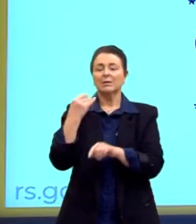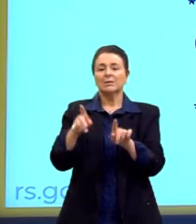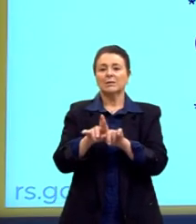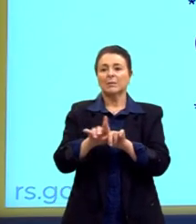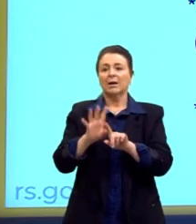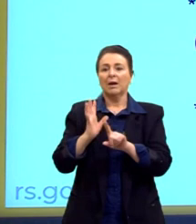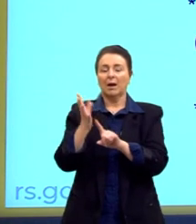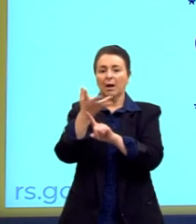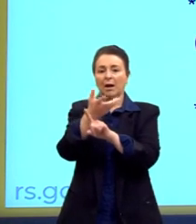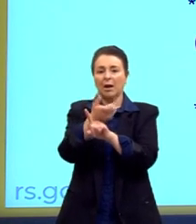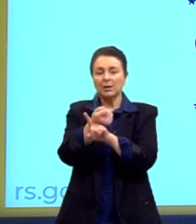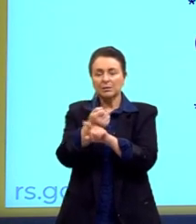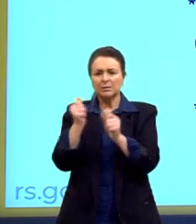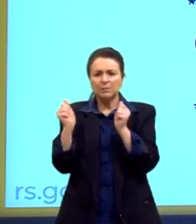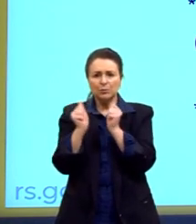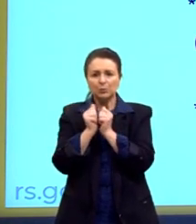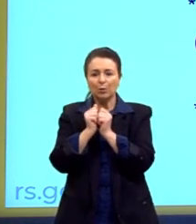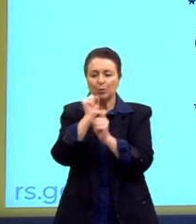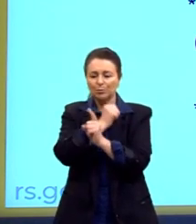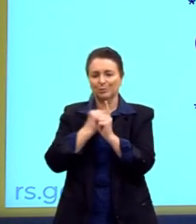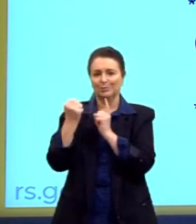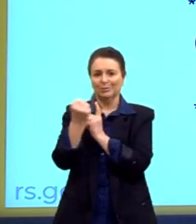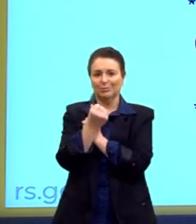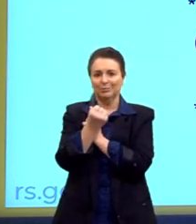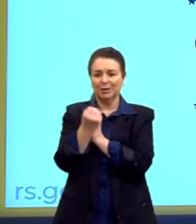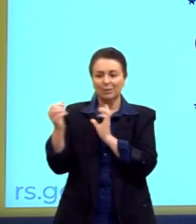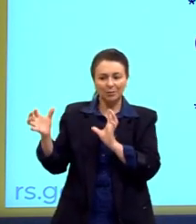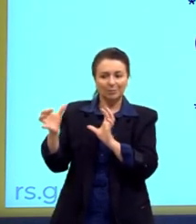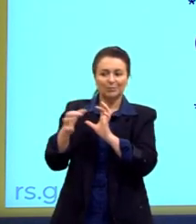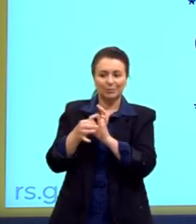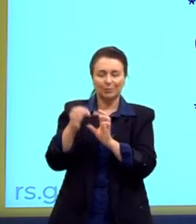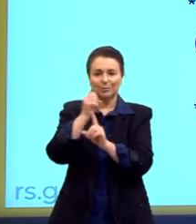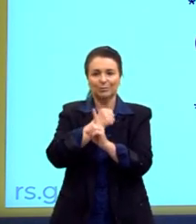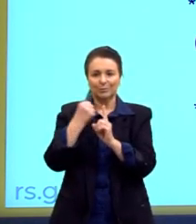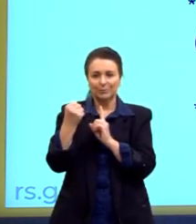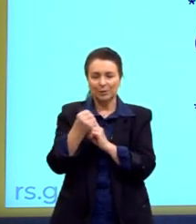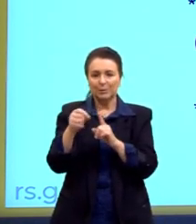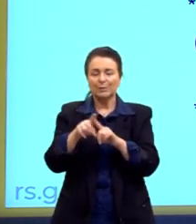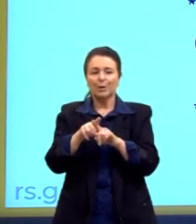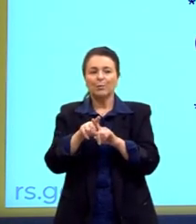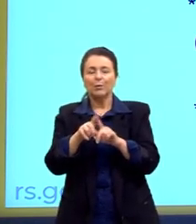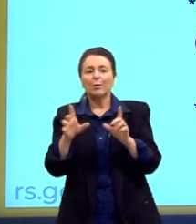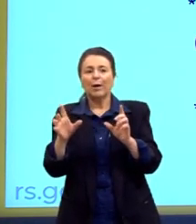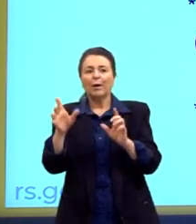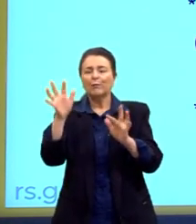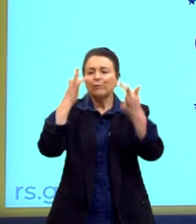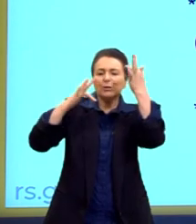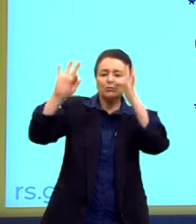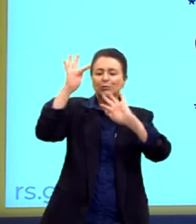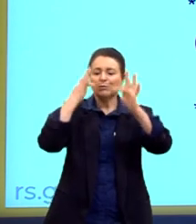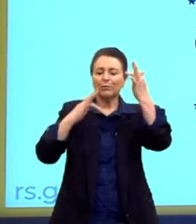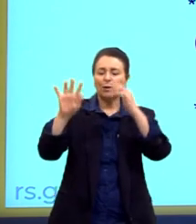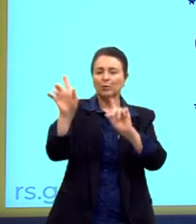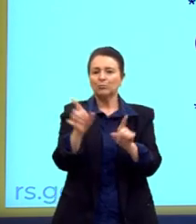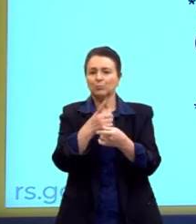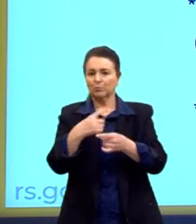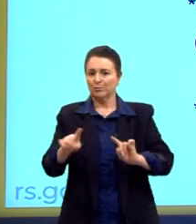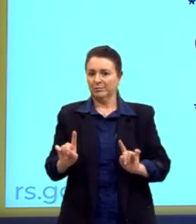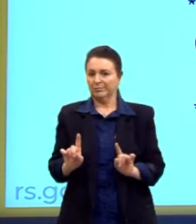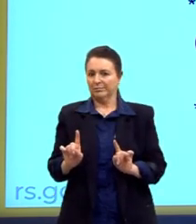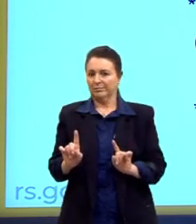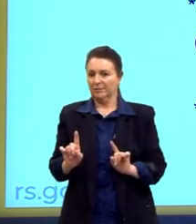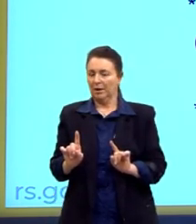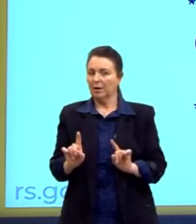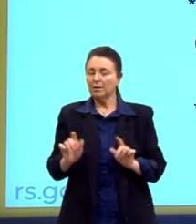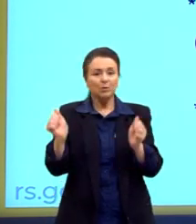só a arte ela tá sempre vinculada social vocês podem observar um festival de música ele não vai ser alheio social